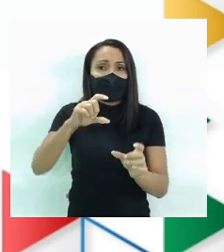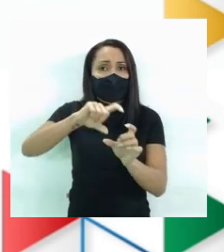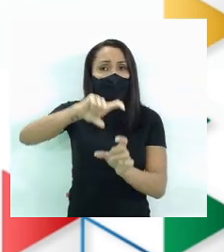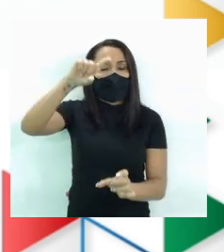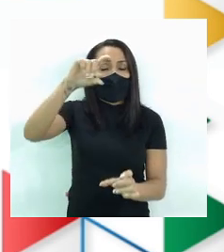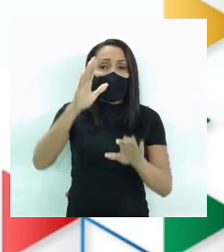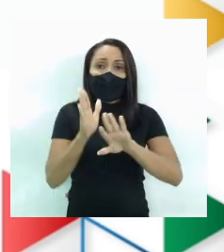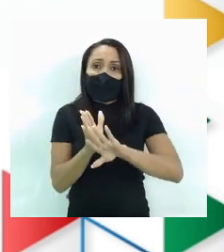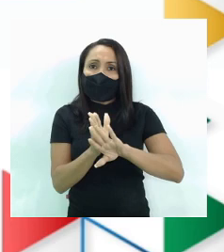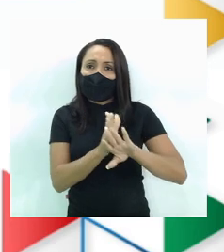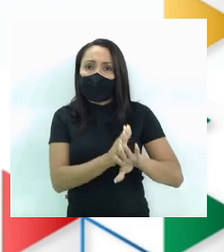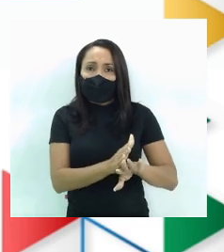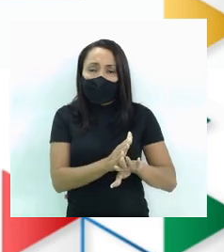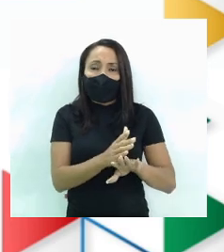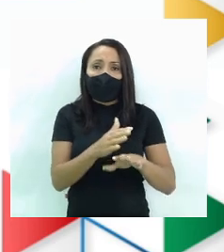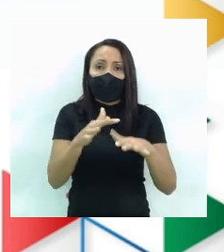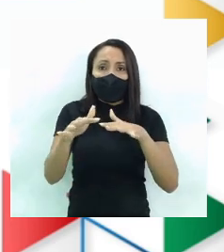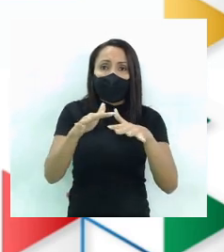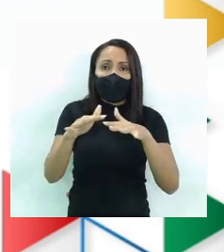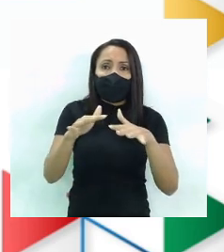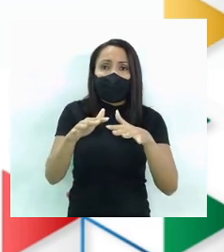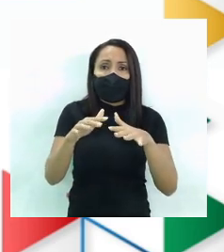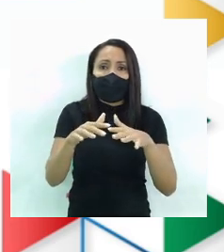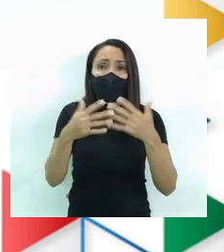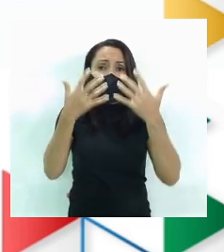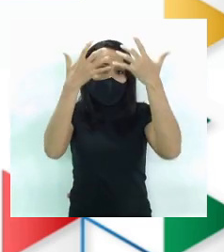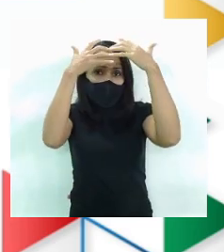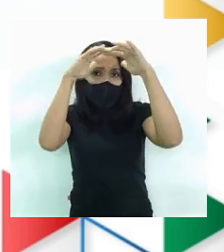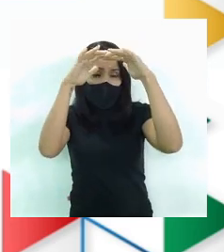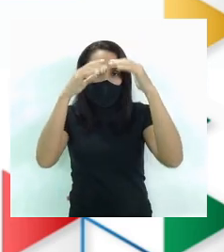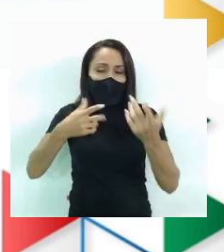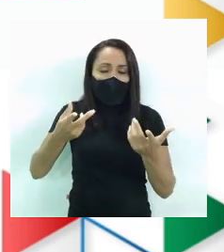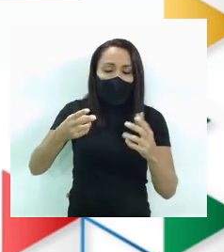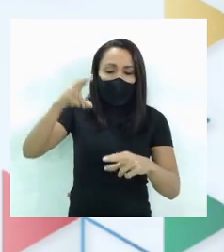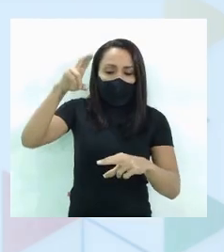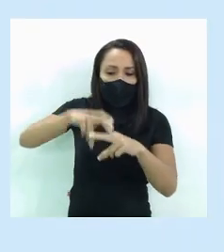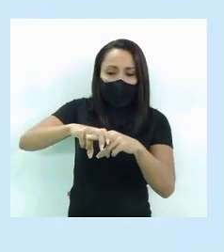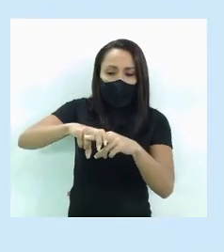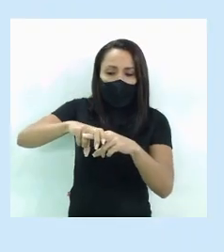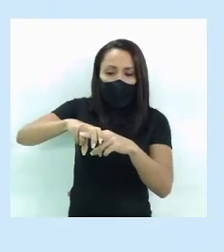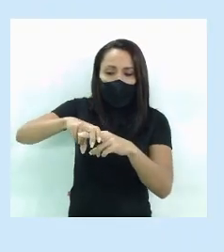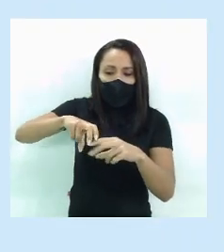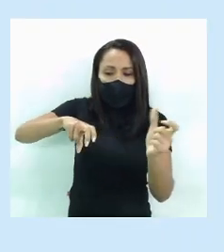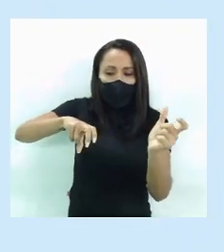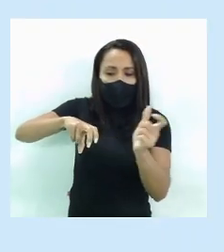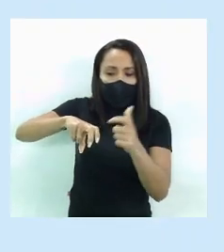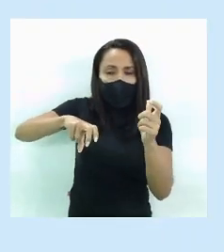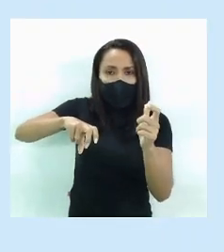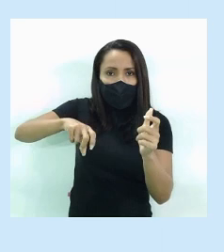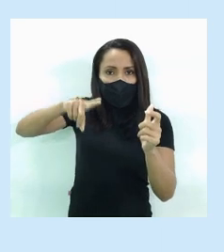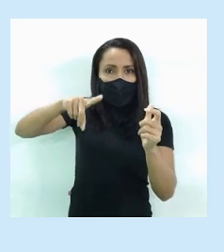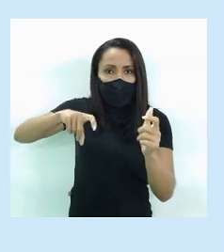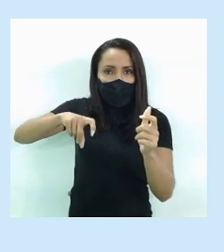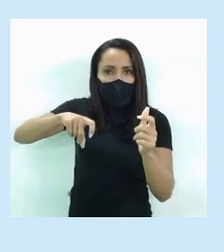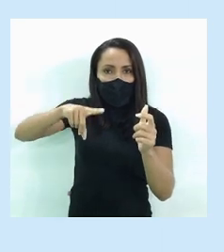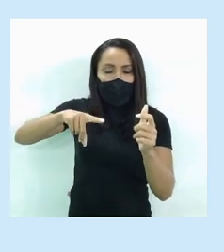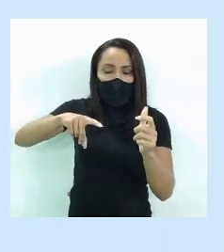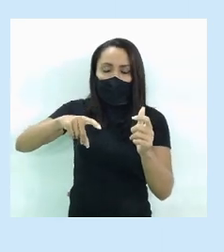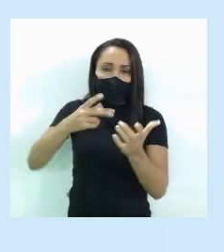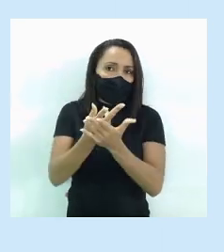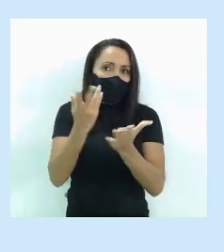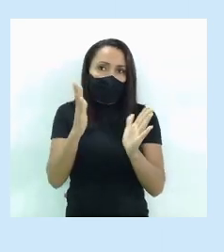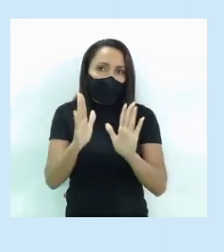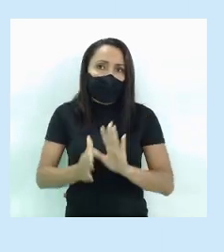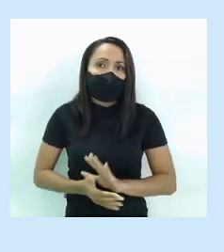sem envolvimento do encéfalo. Então, na martelada do joelho, há uma contração involuntária, o seu pé ele vai para frente,